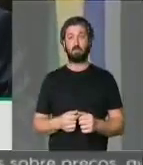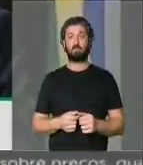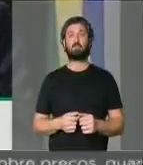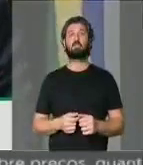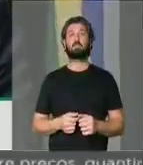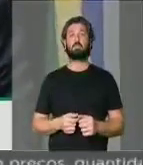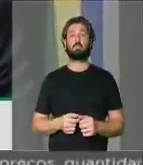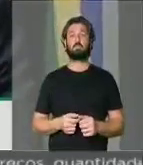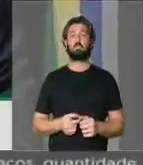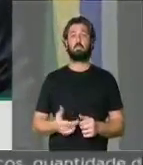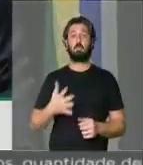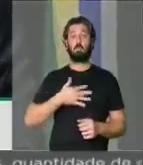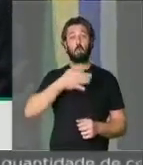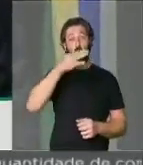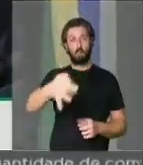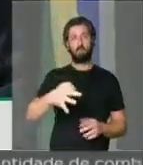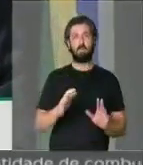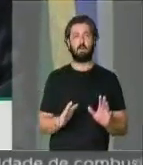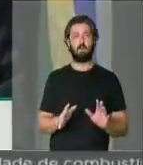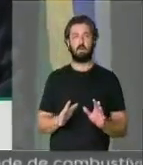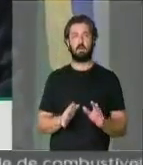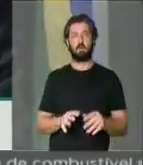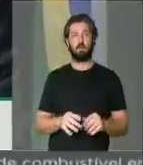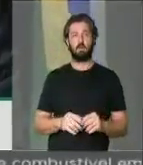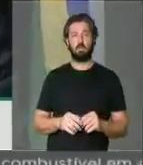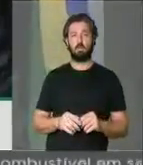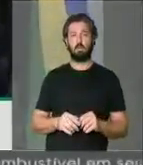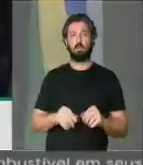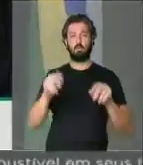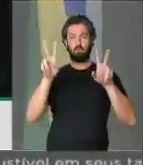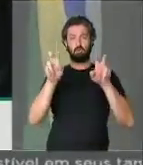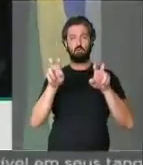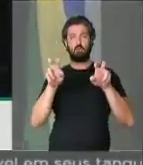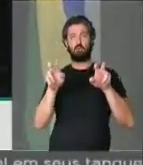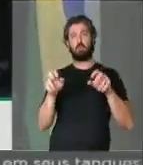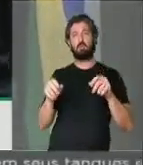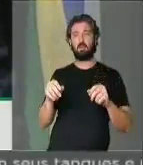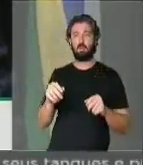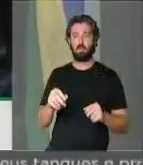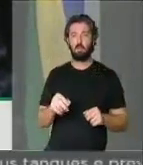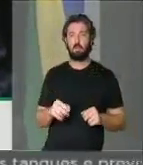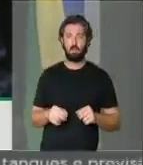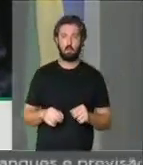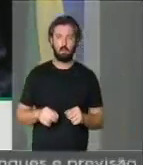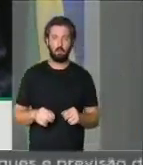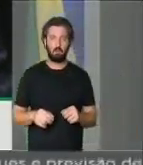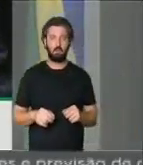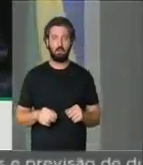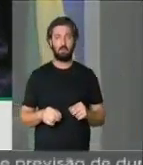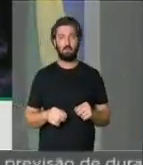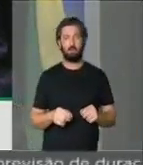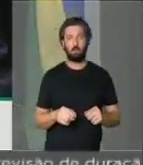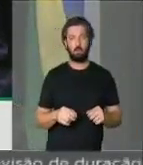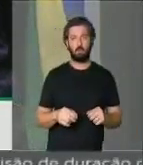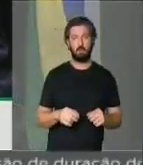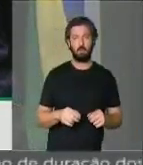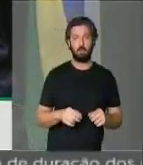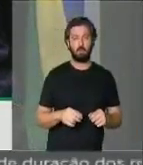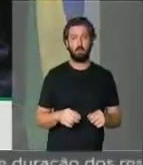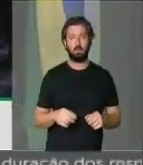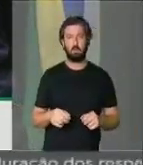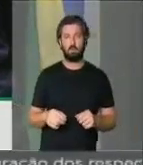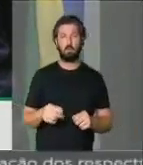Deputados a minha posição a respeito da saída